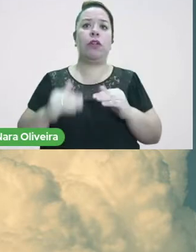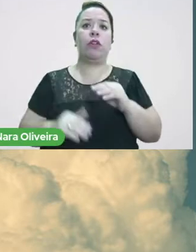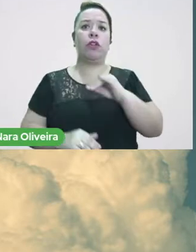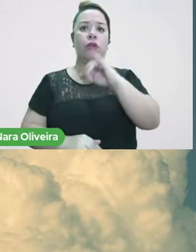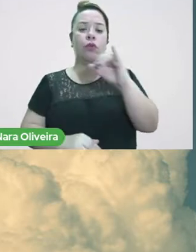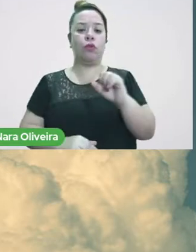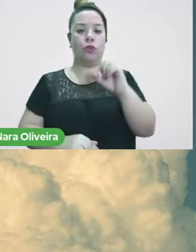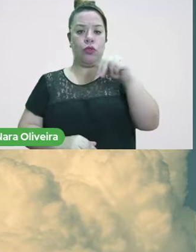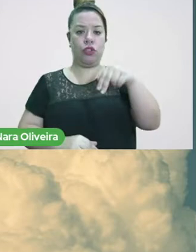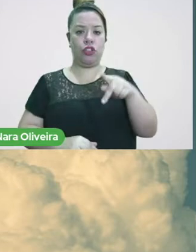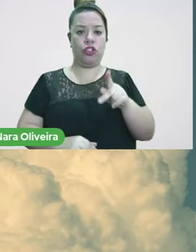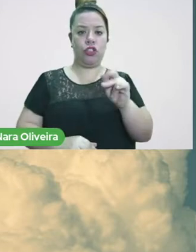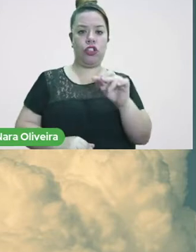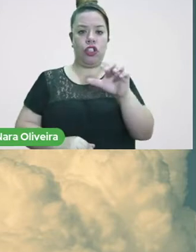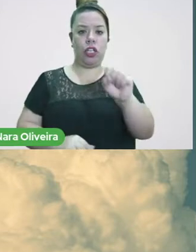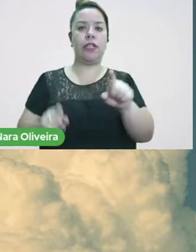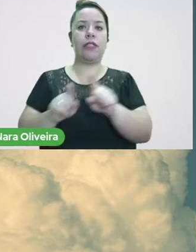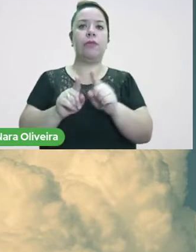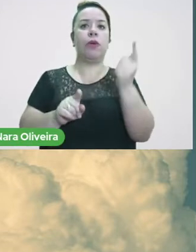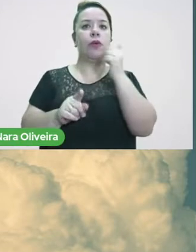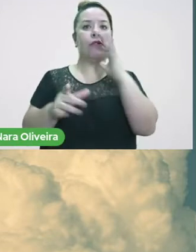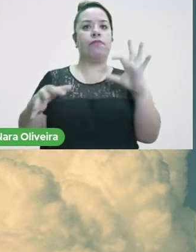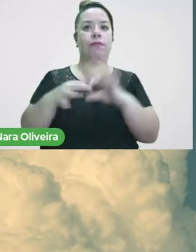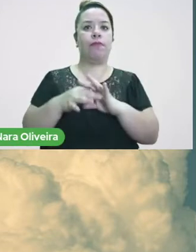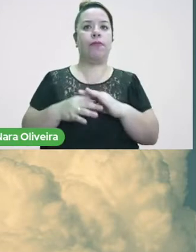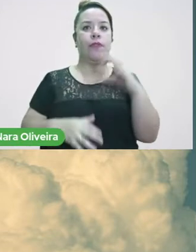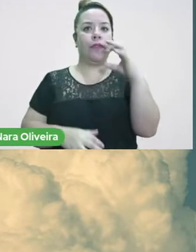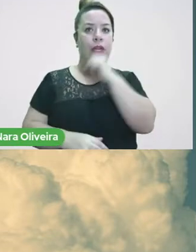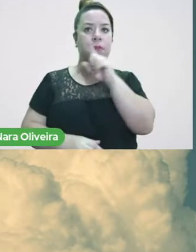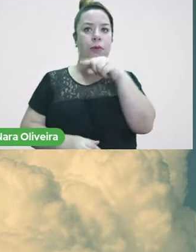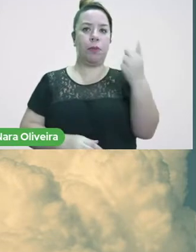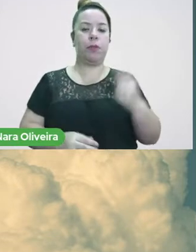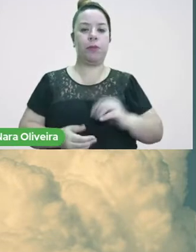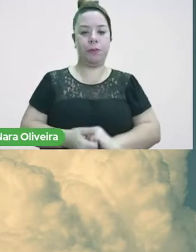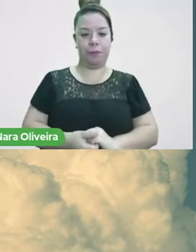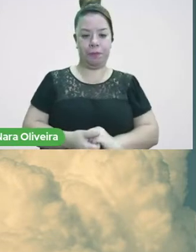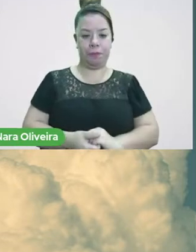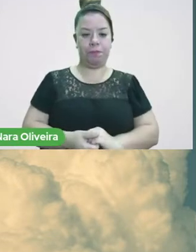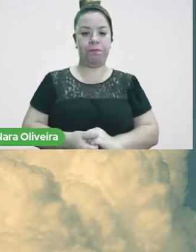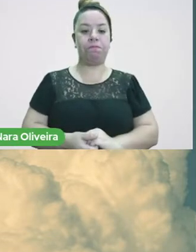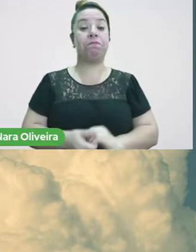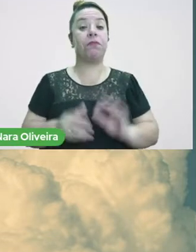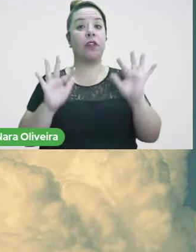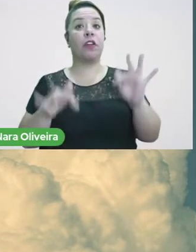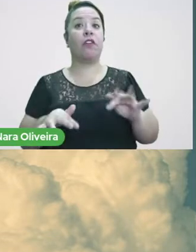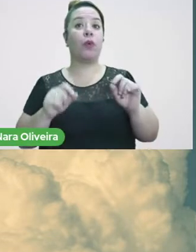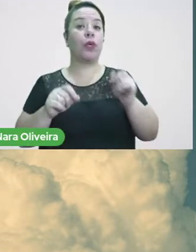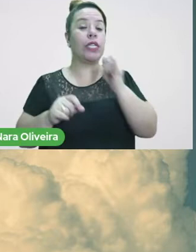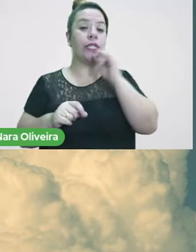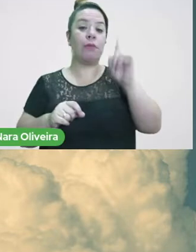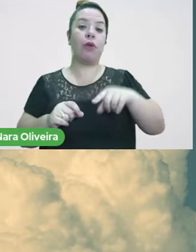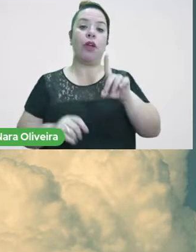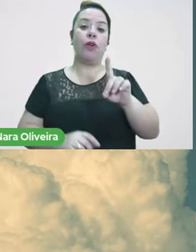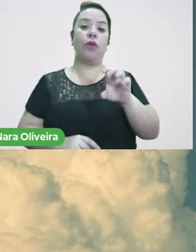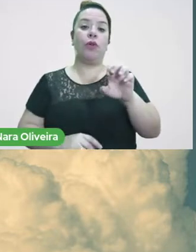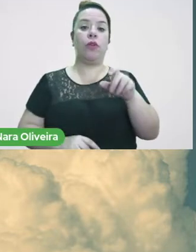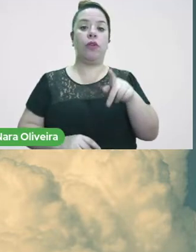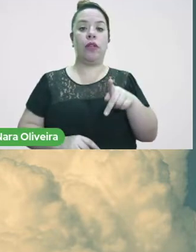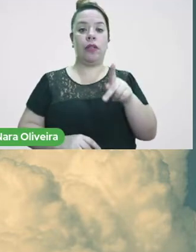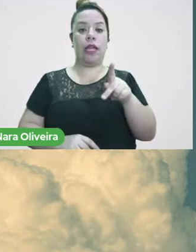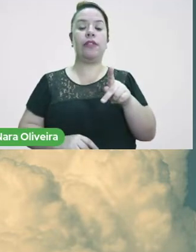tá? Então, vou passar rapidinho aqui para ir para o próximo. E, finalmente, chega o Desk Check. Veja, Desk Check